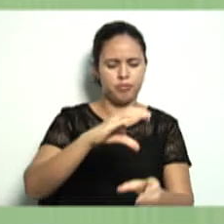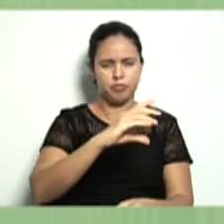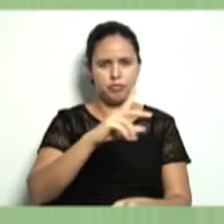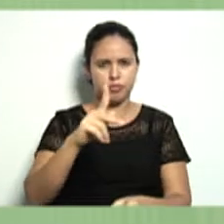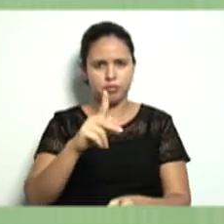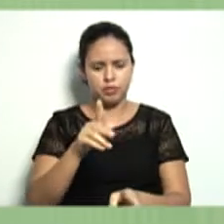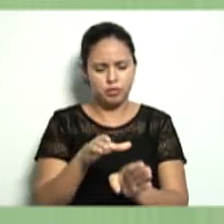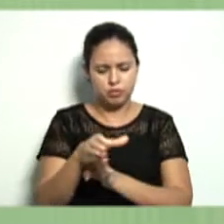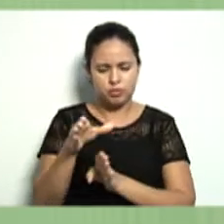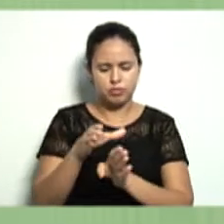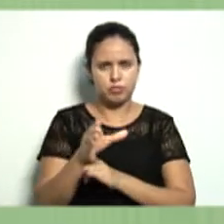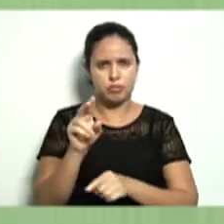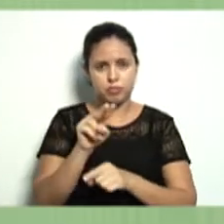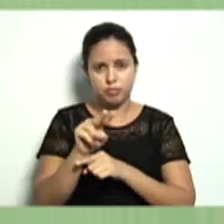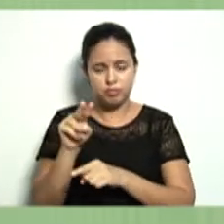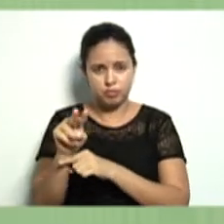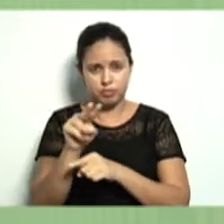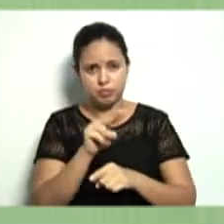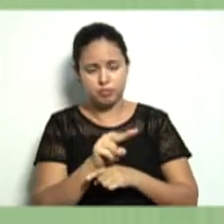de todos.